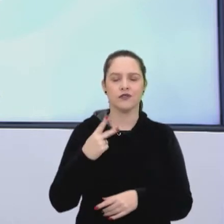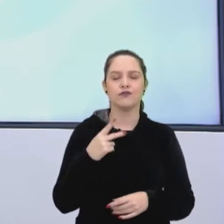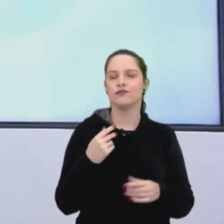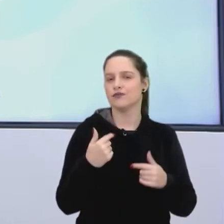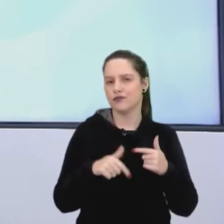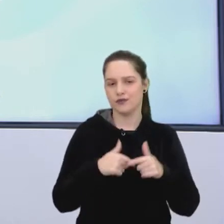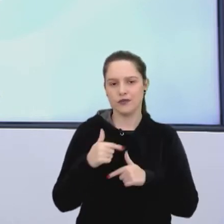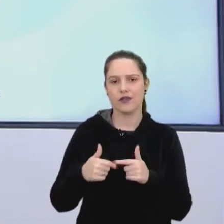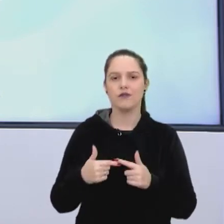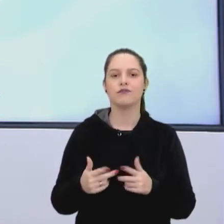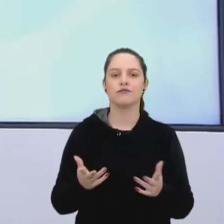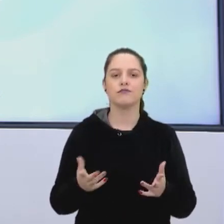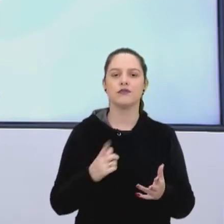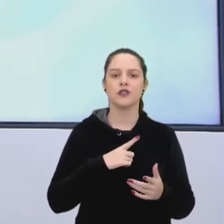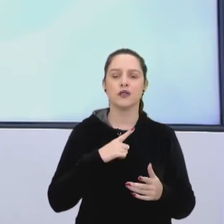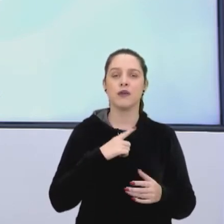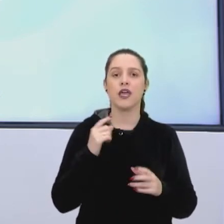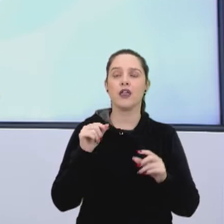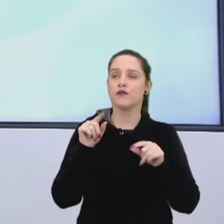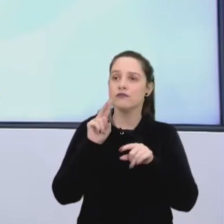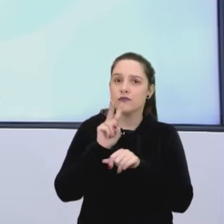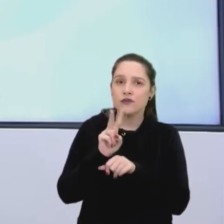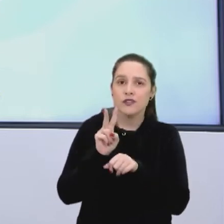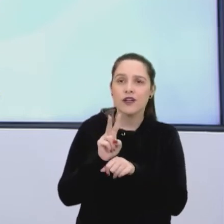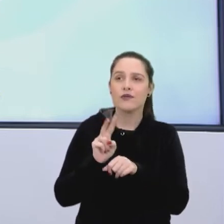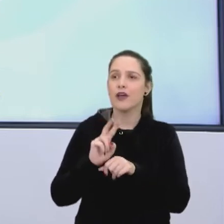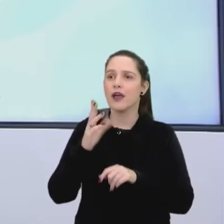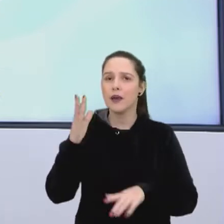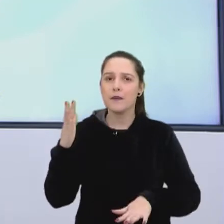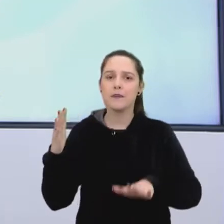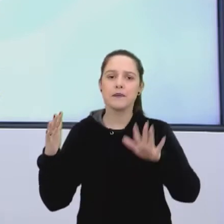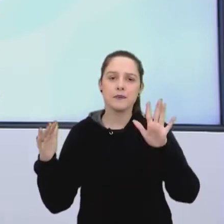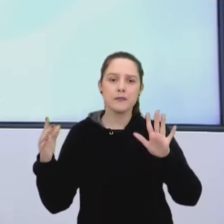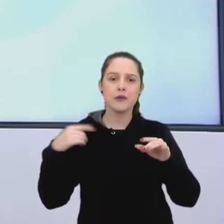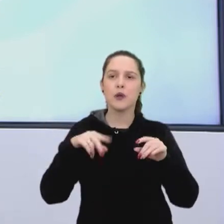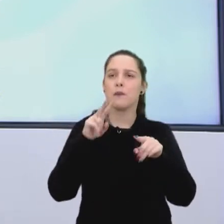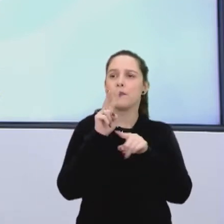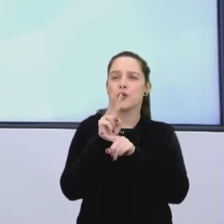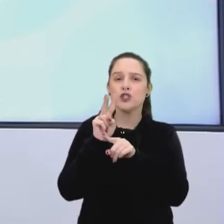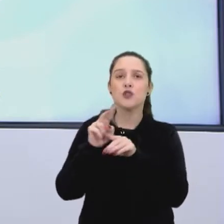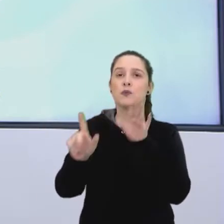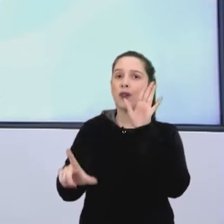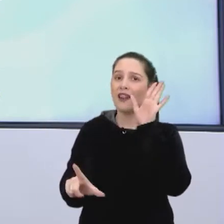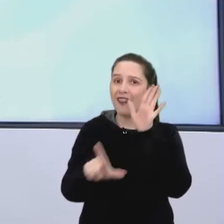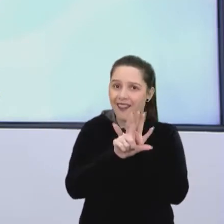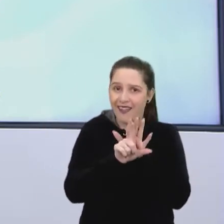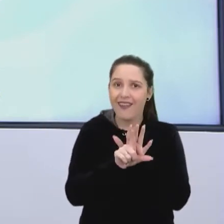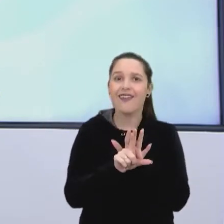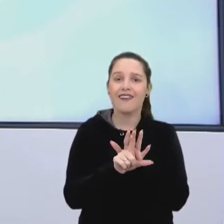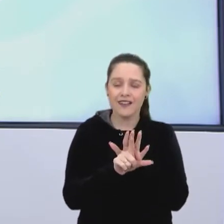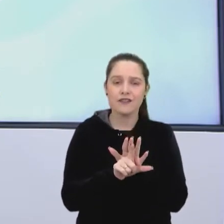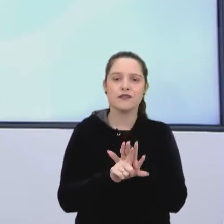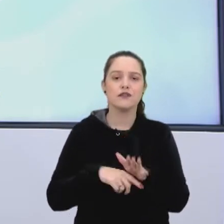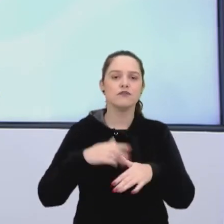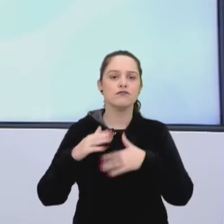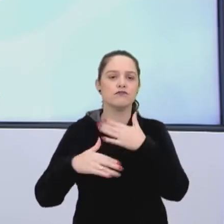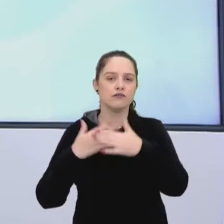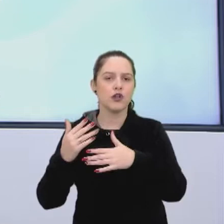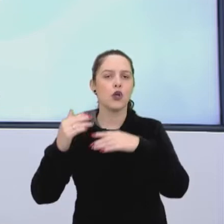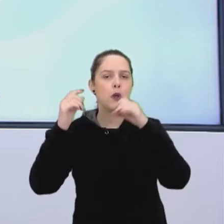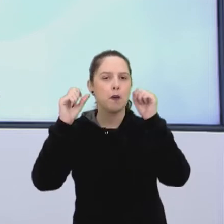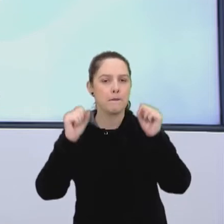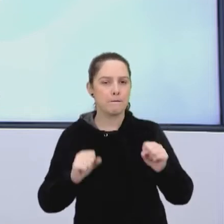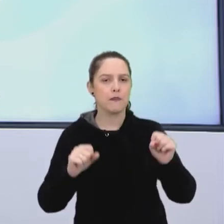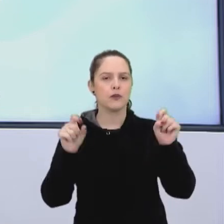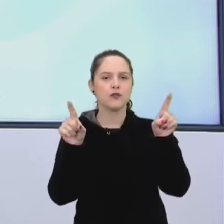como também tem as reservas ambientais aí que são protegidas por lei, né? E, logicamente, o que pode ser